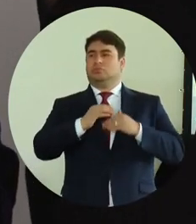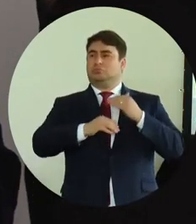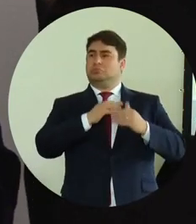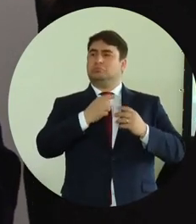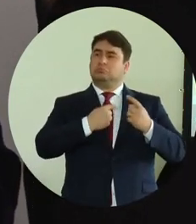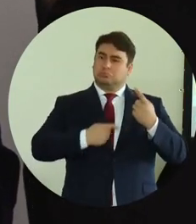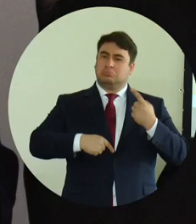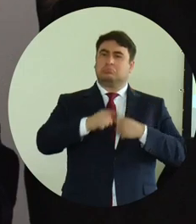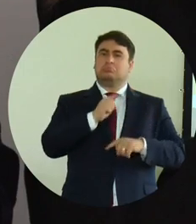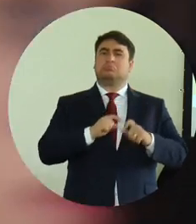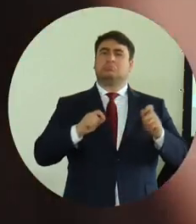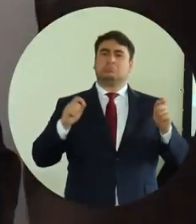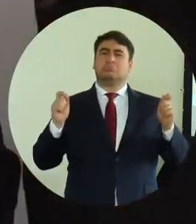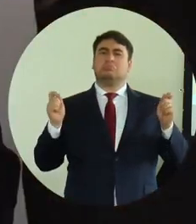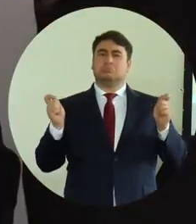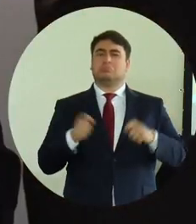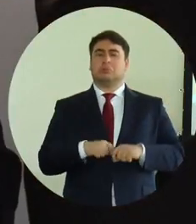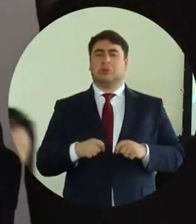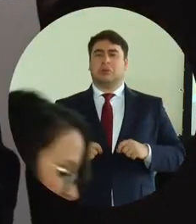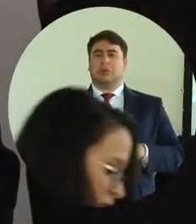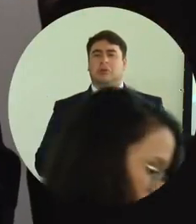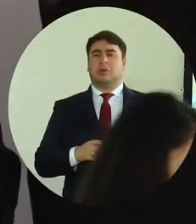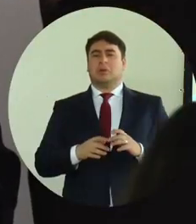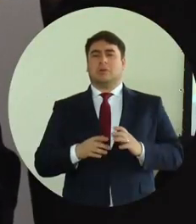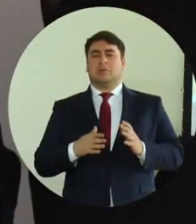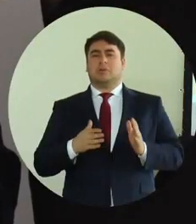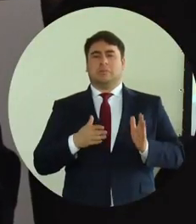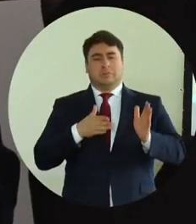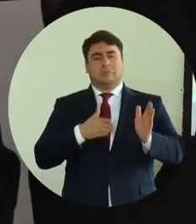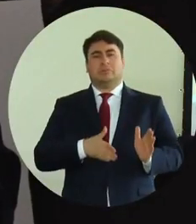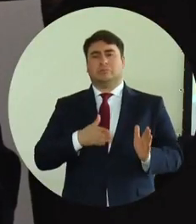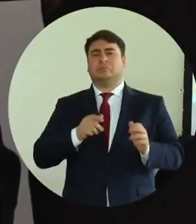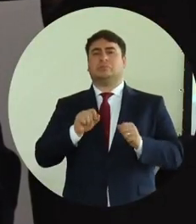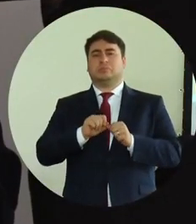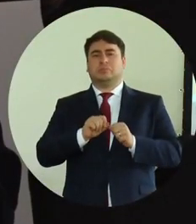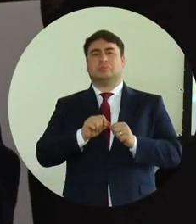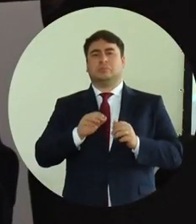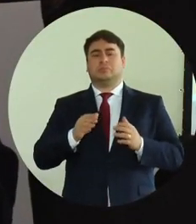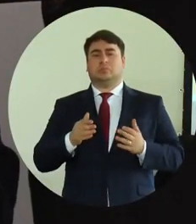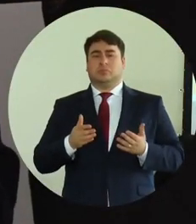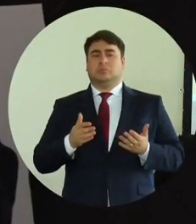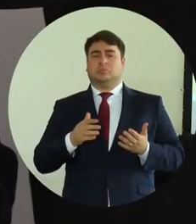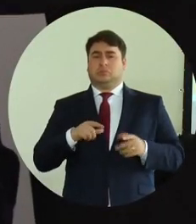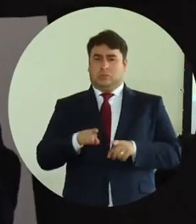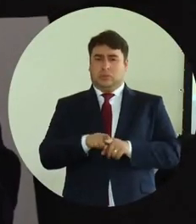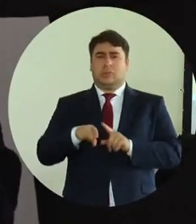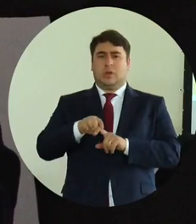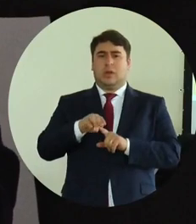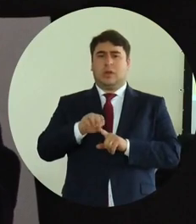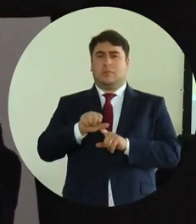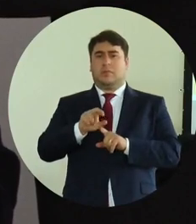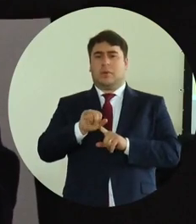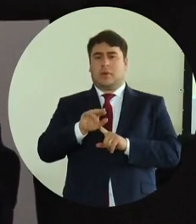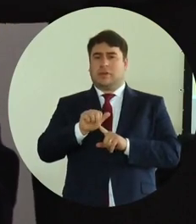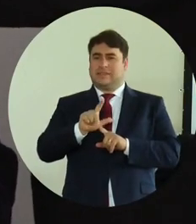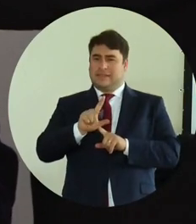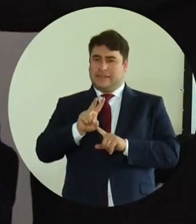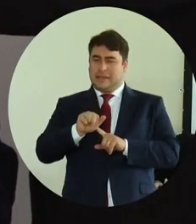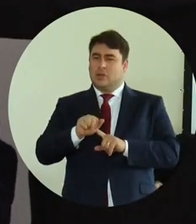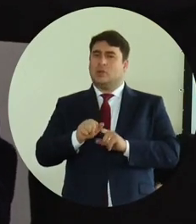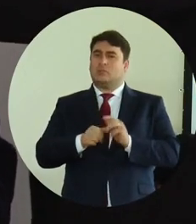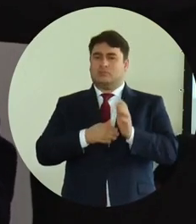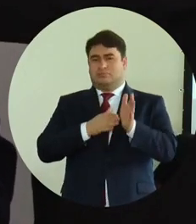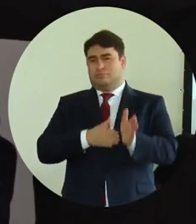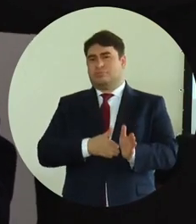avançando essas fronteiras, levando isso que a gente faz aqui para fora, né? A Marinalva, que seguiu comigo aí